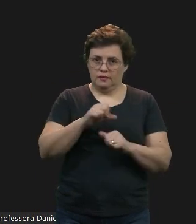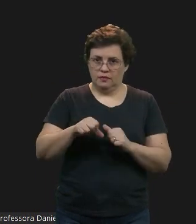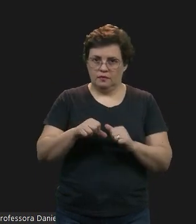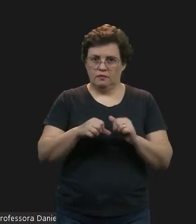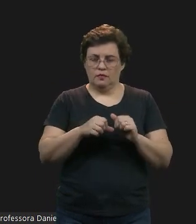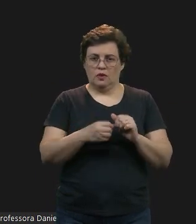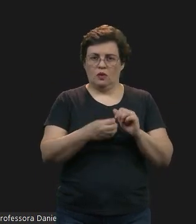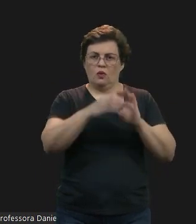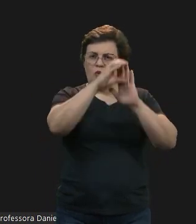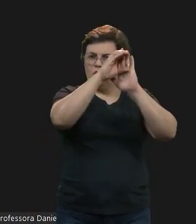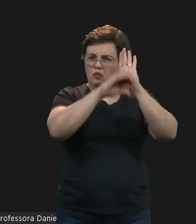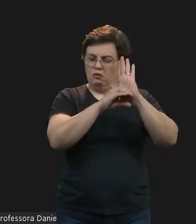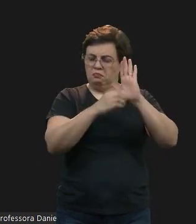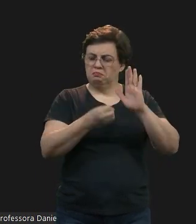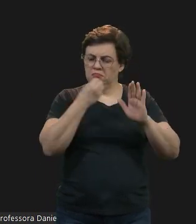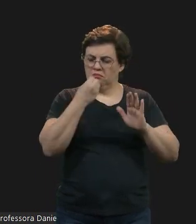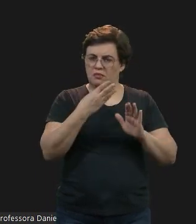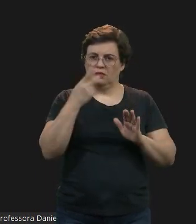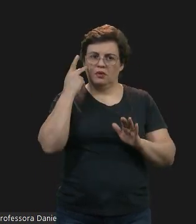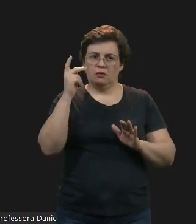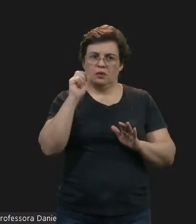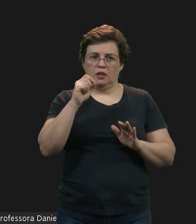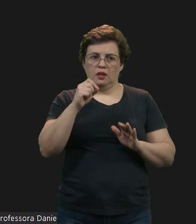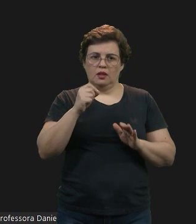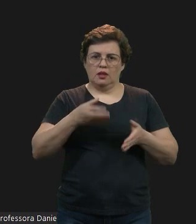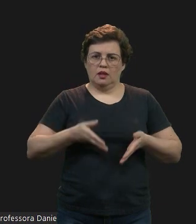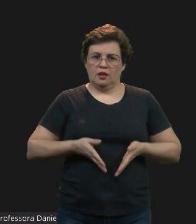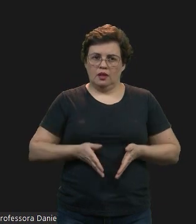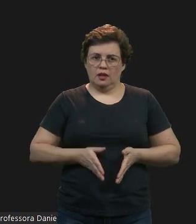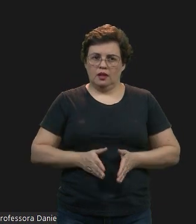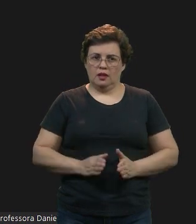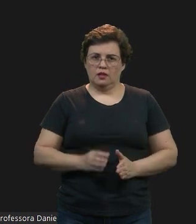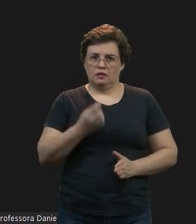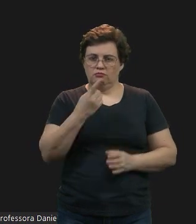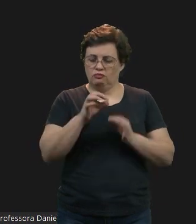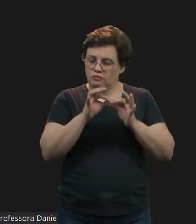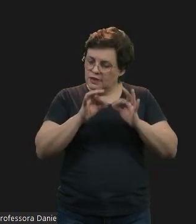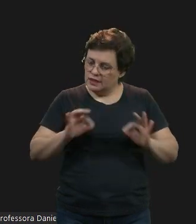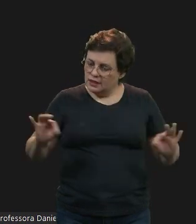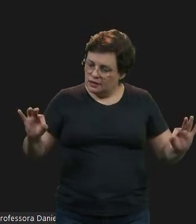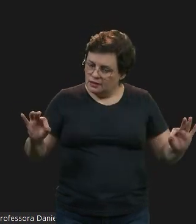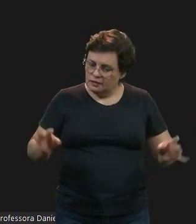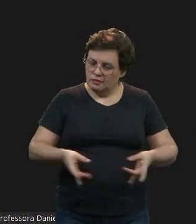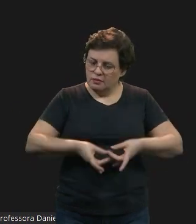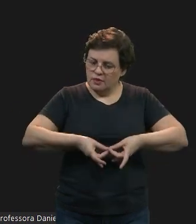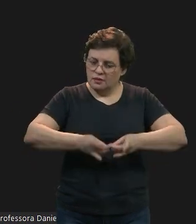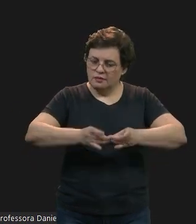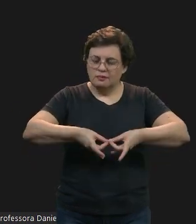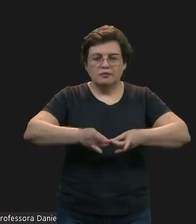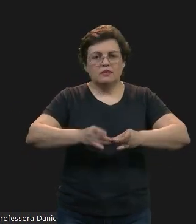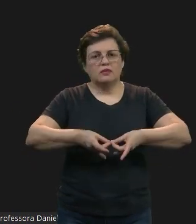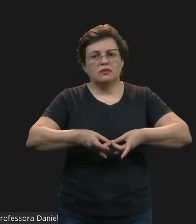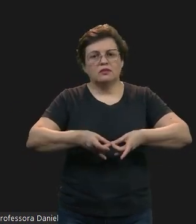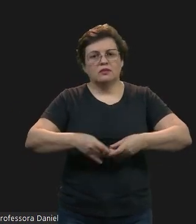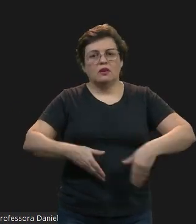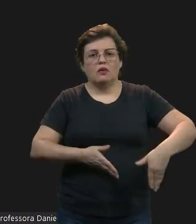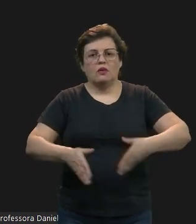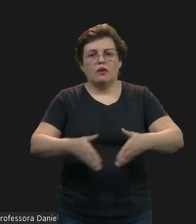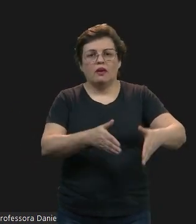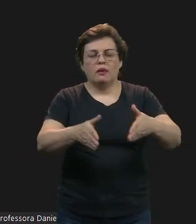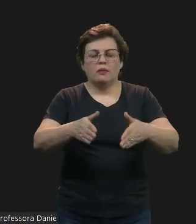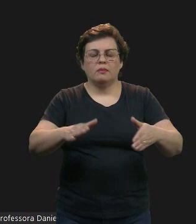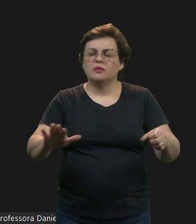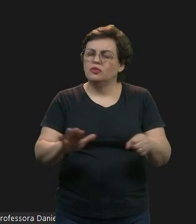currículo invejável para quem nasceu de um simples berço. Uma trajetória cheia de amigos,